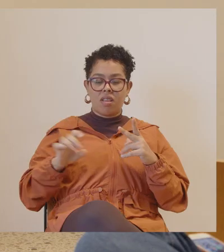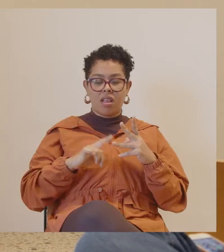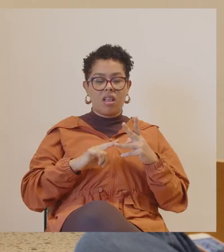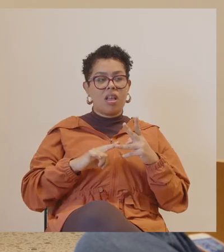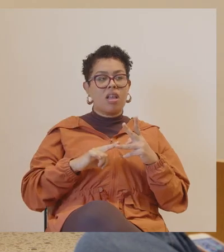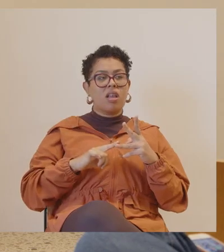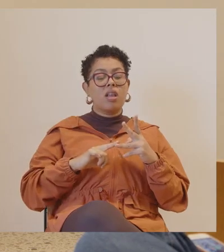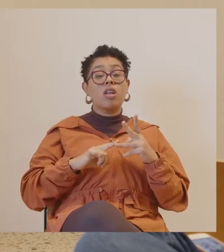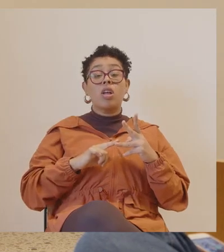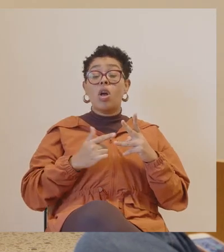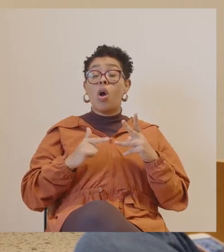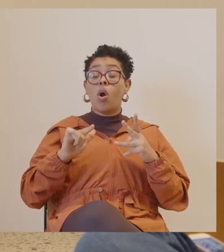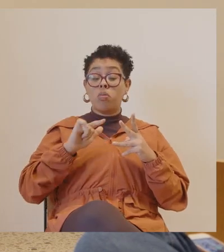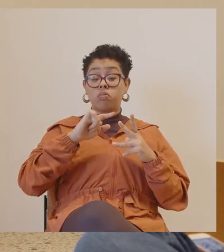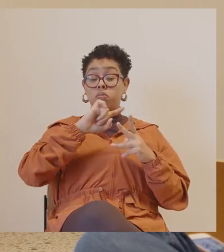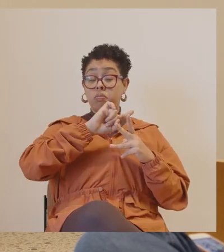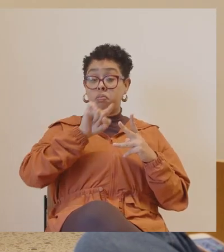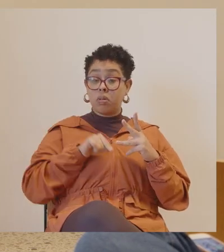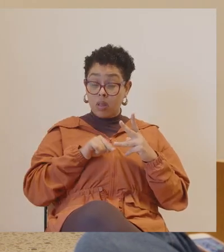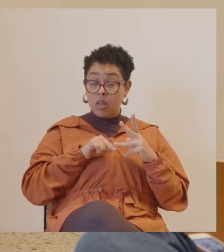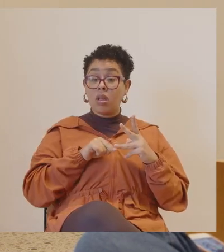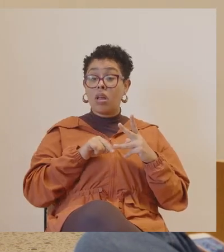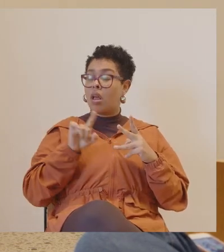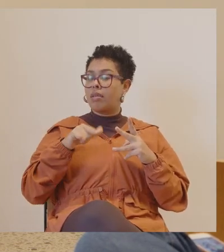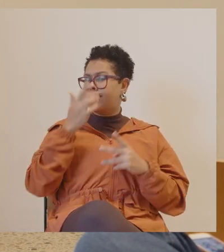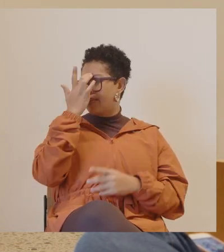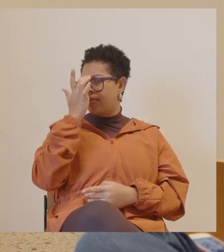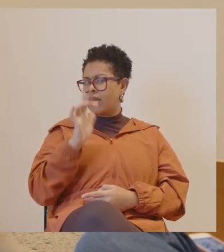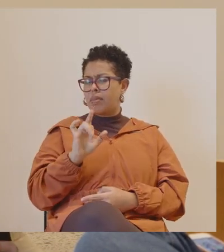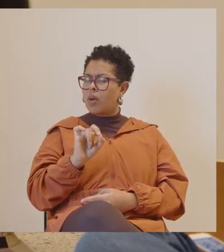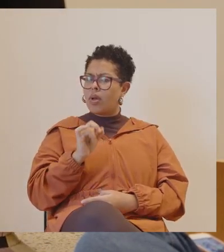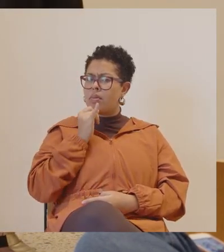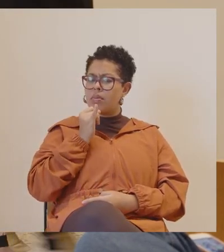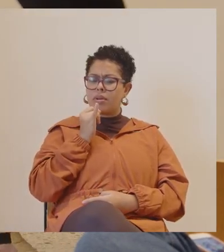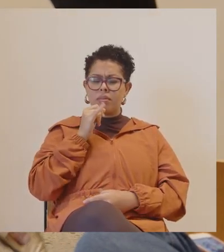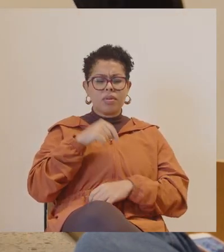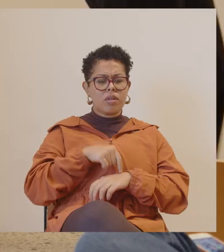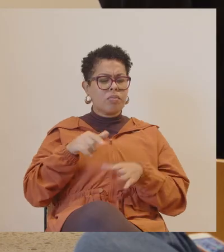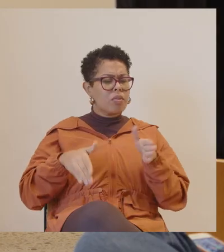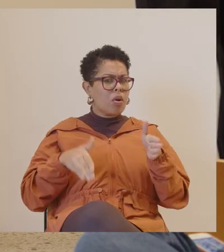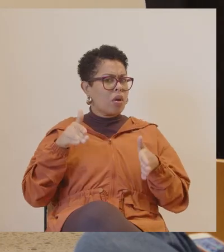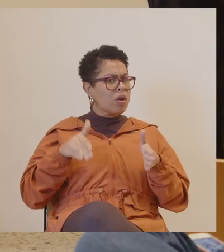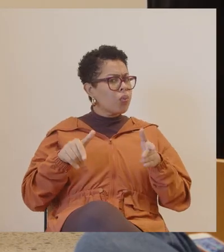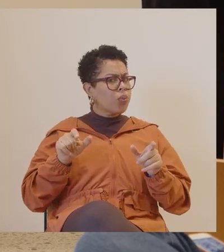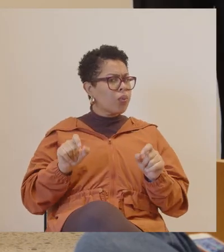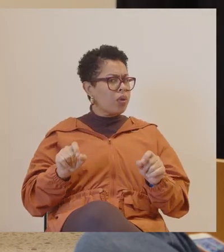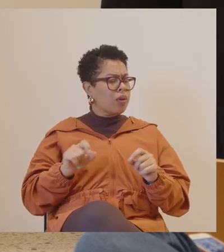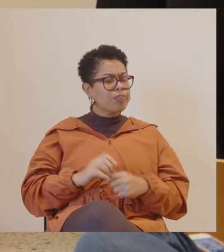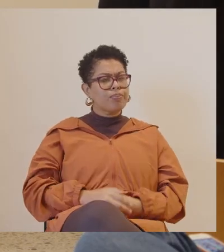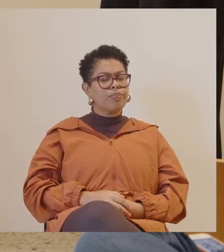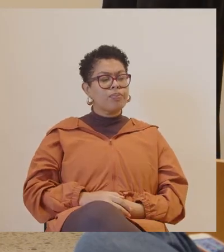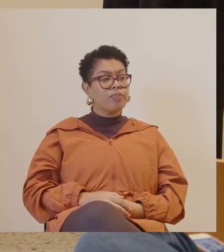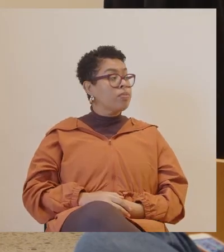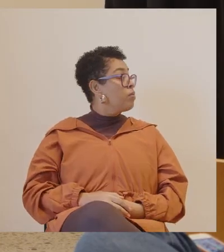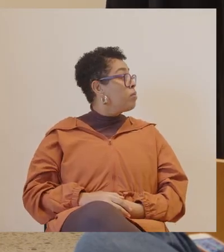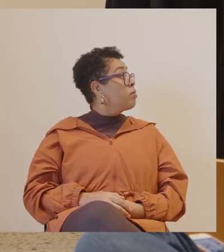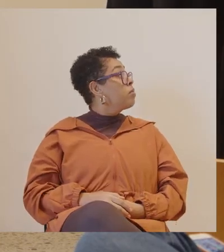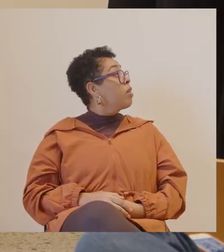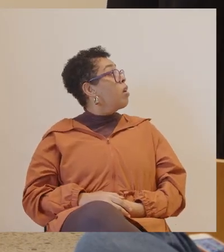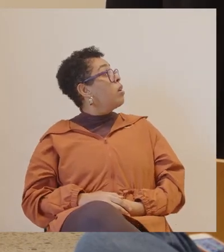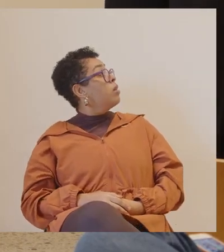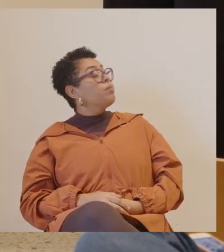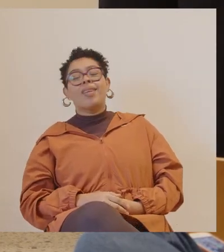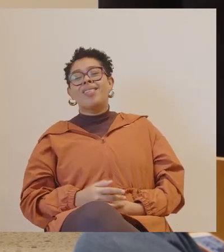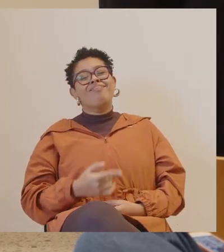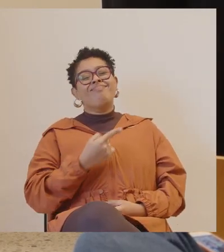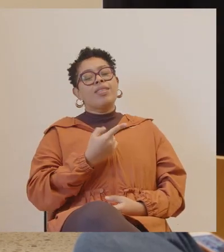desculpa, elas, por exemplo, elas não sabiam, nessa ocasião, que... Isso aqui, a gente não tinha...